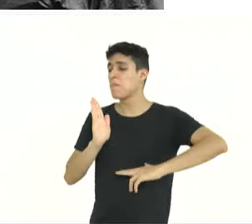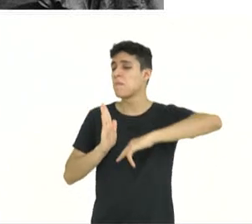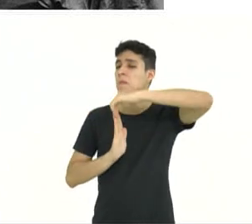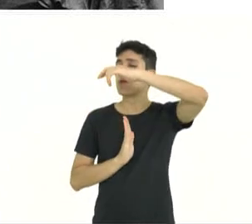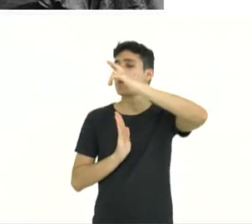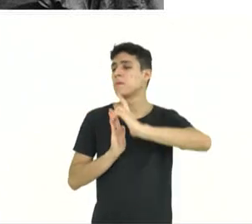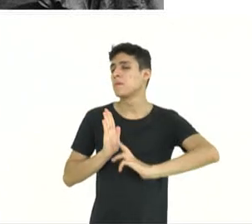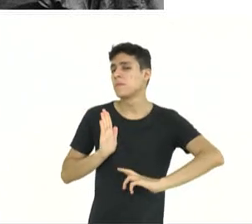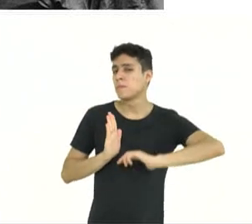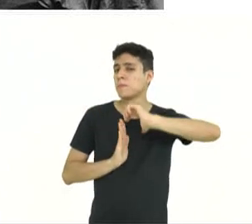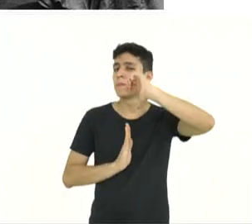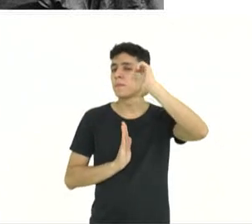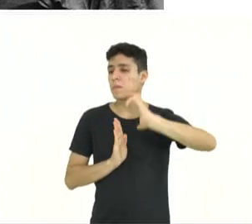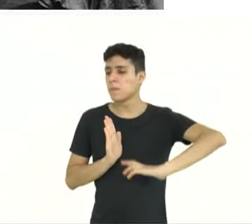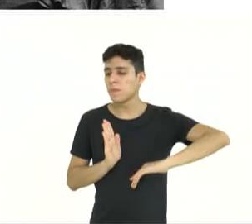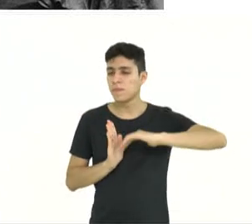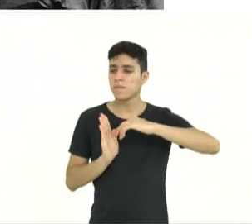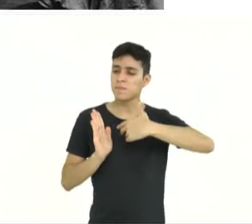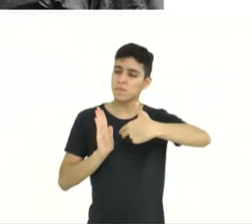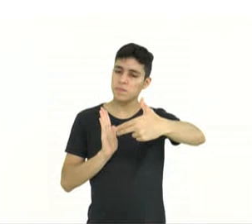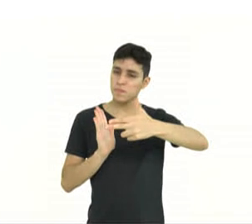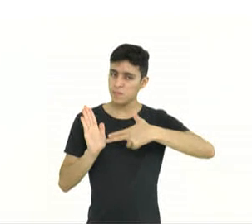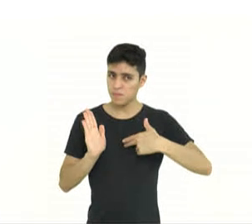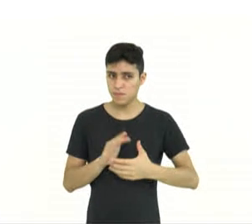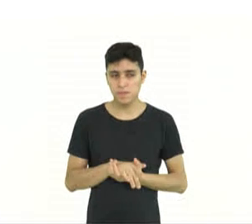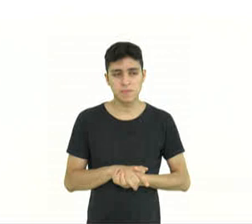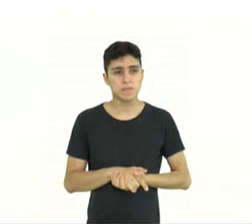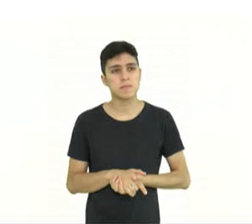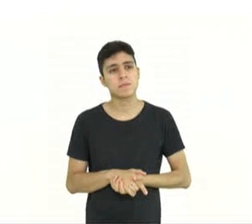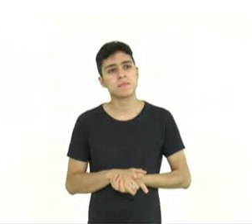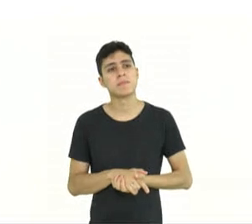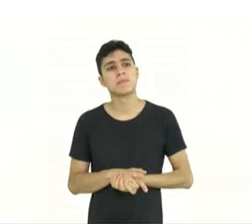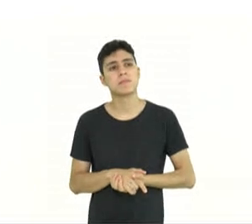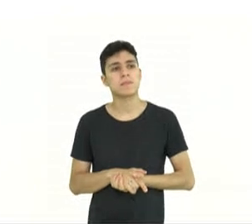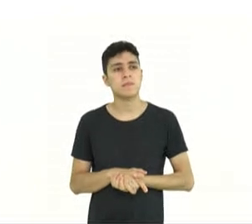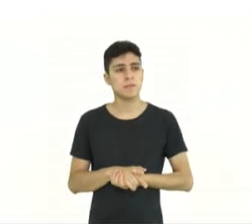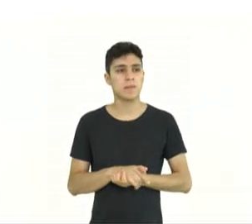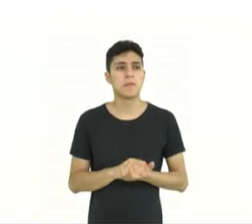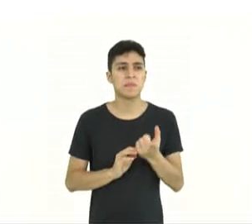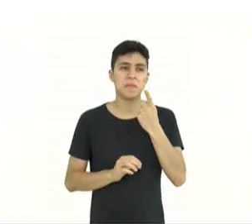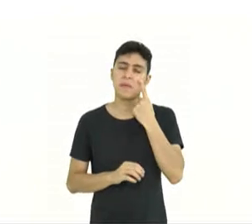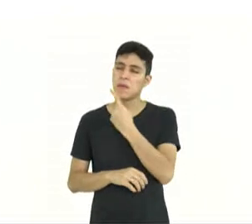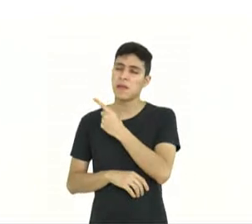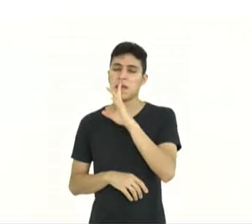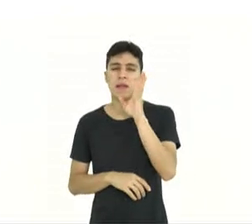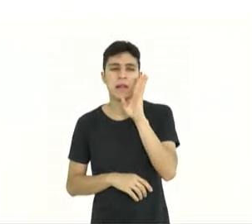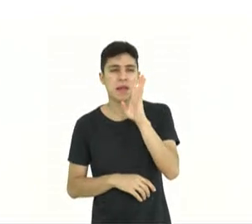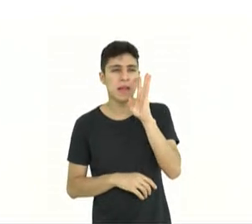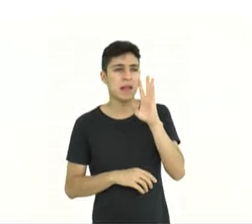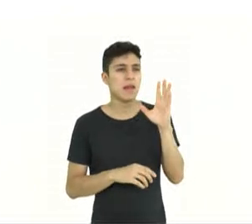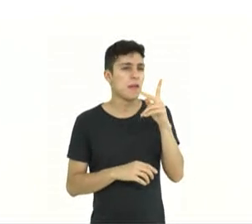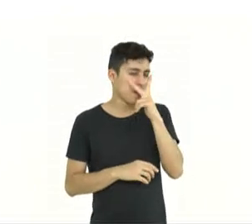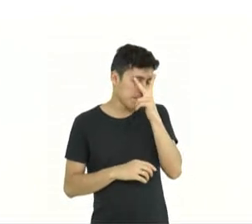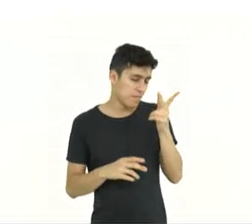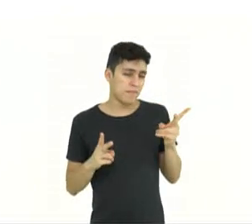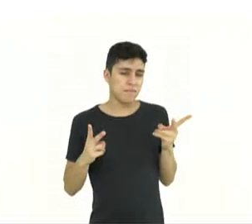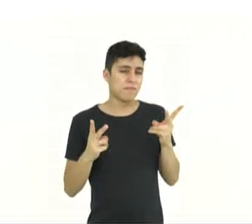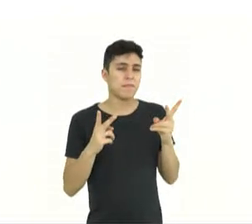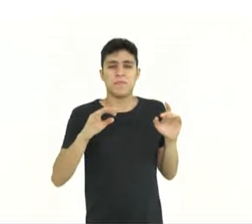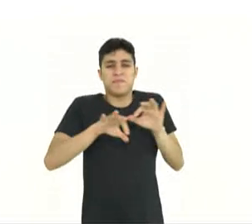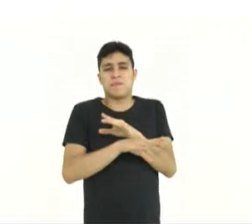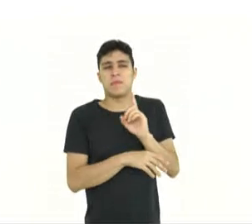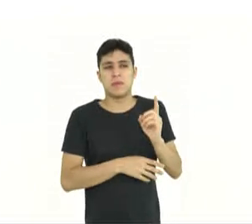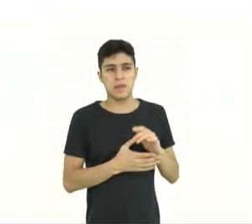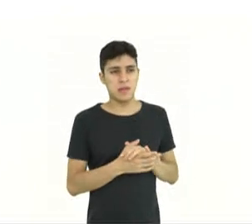longos e suaves com a tendência para a verticalização e o bacana da best movies or é que ela tinha essa obra conceito inacabado né